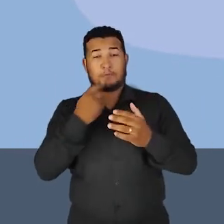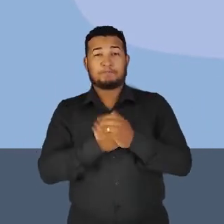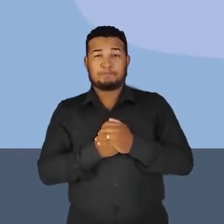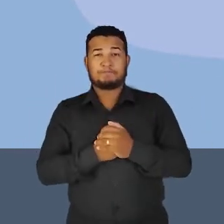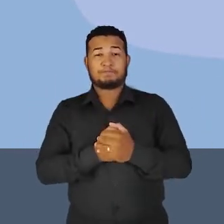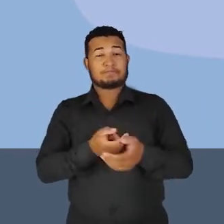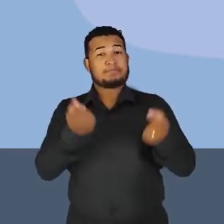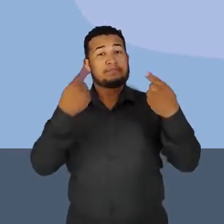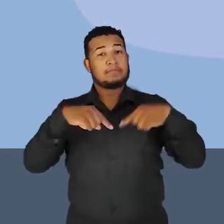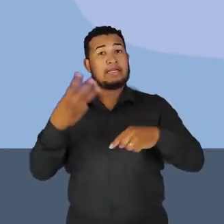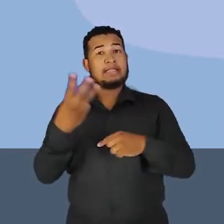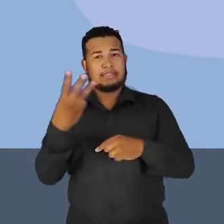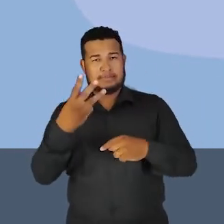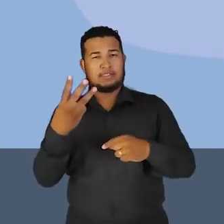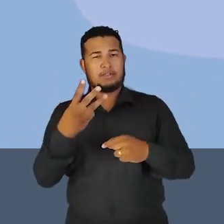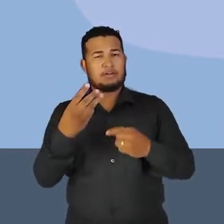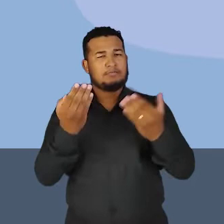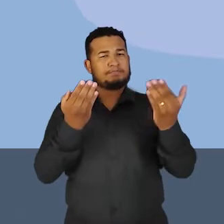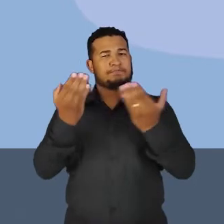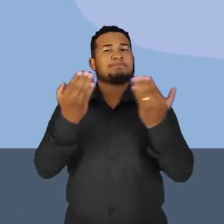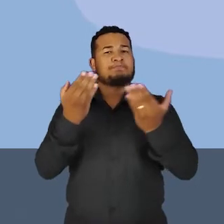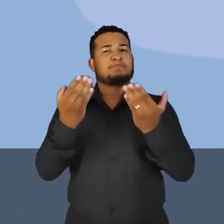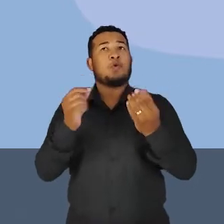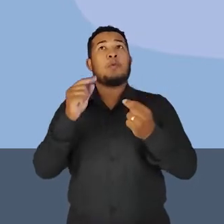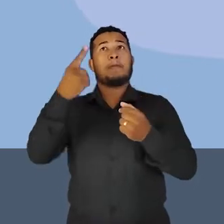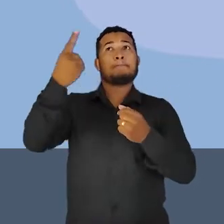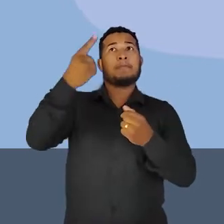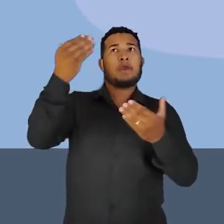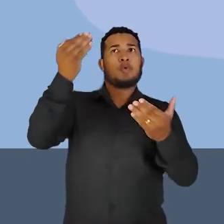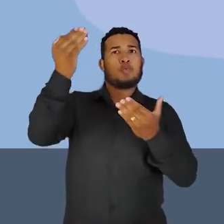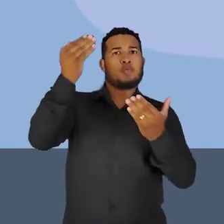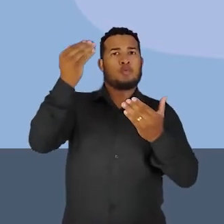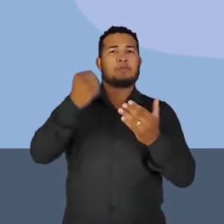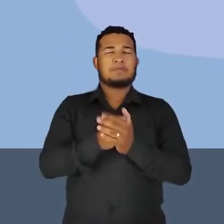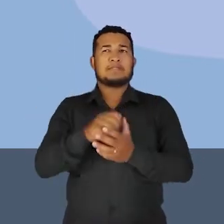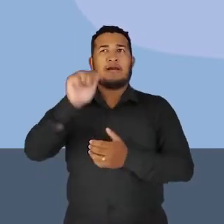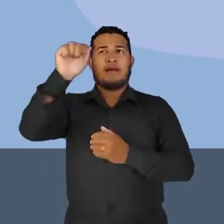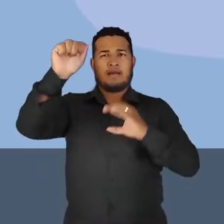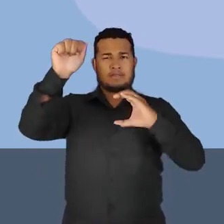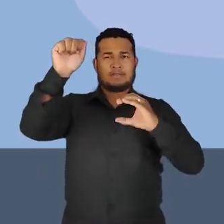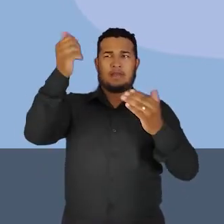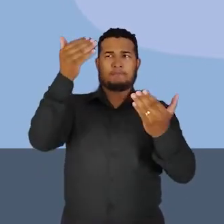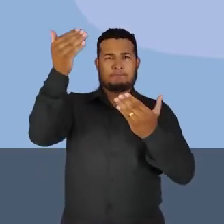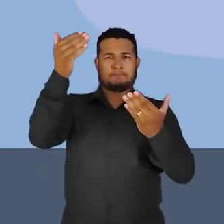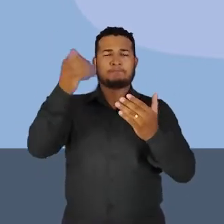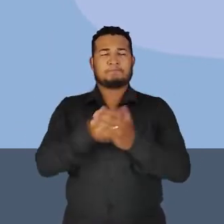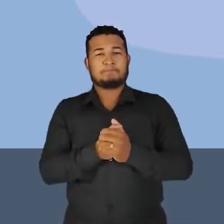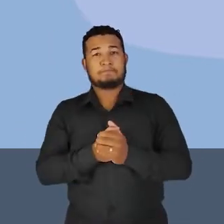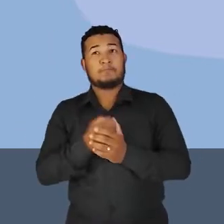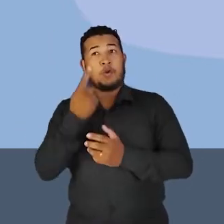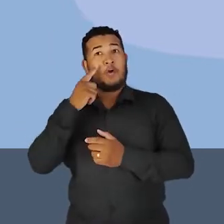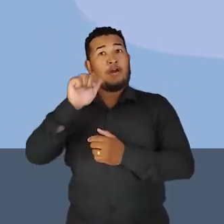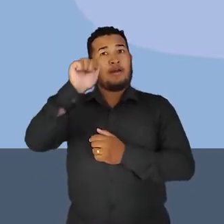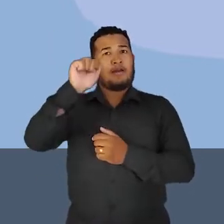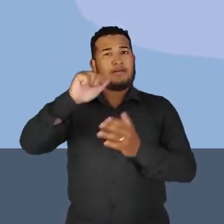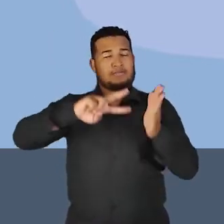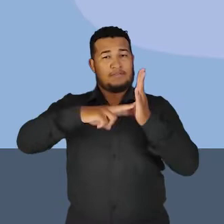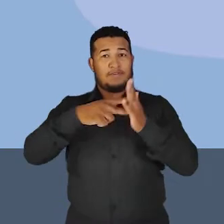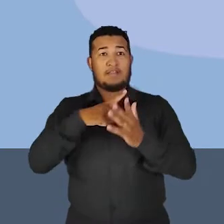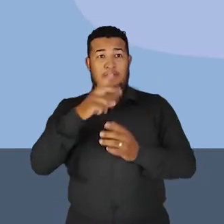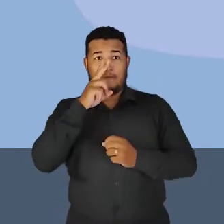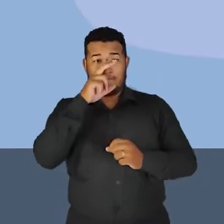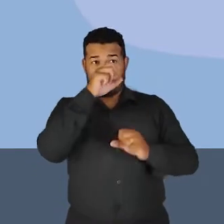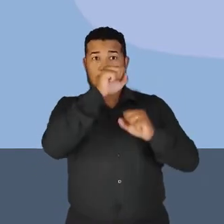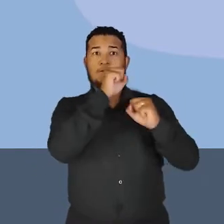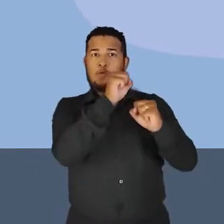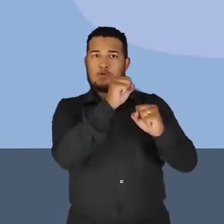Observem e vamos comparar esse terceiro caso com o primeiro caso, o da letra A. Observe, na letra A eu tenho uma força resultante empurrando